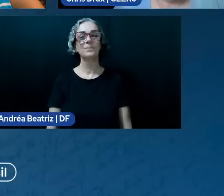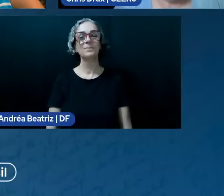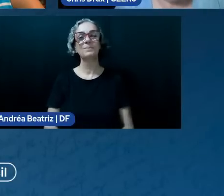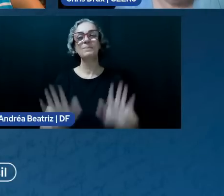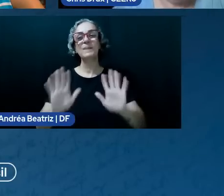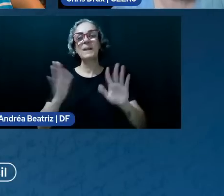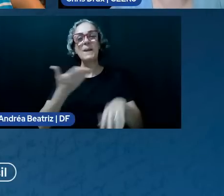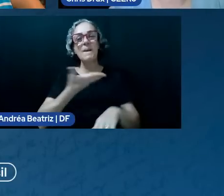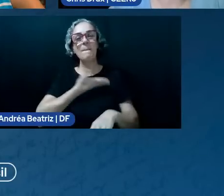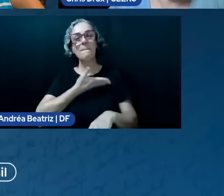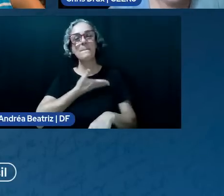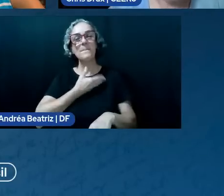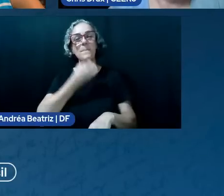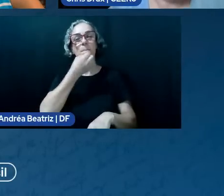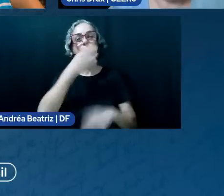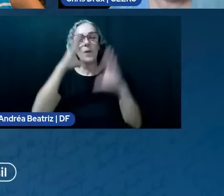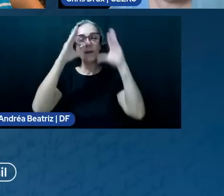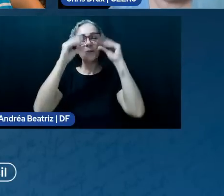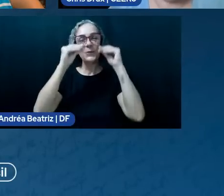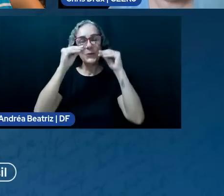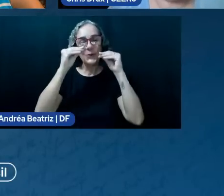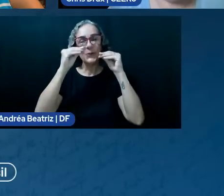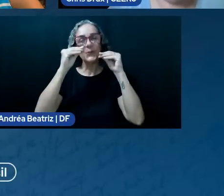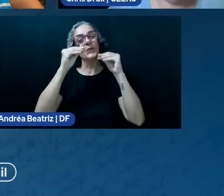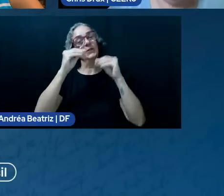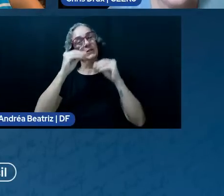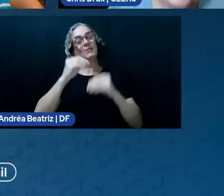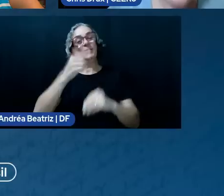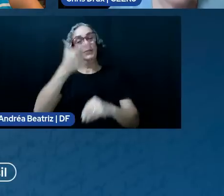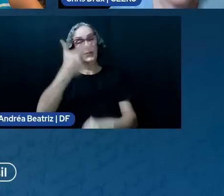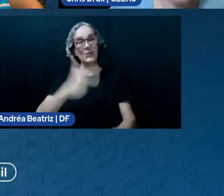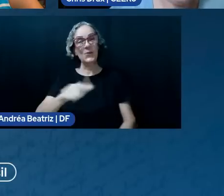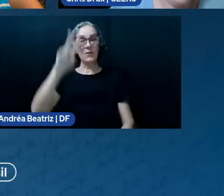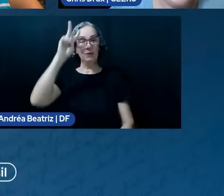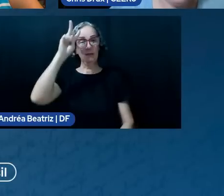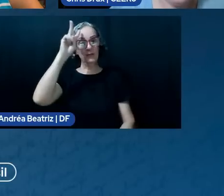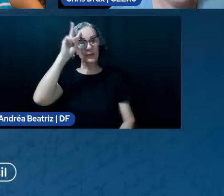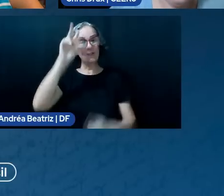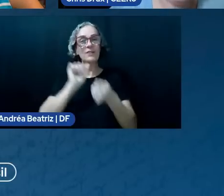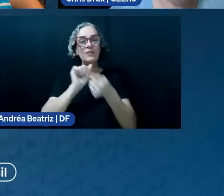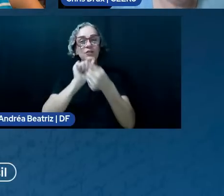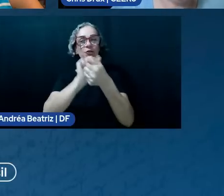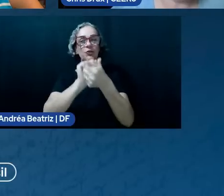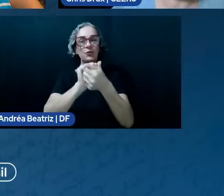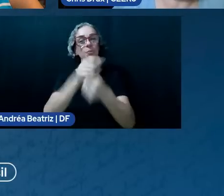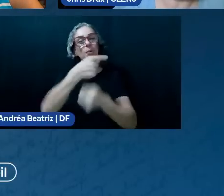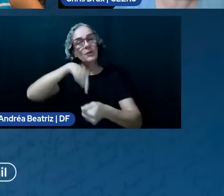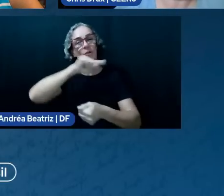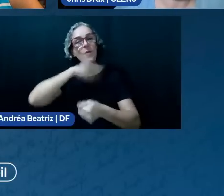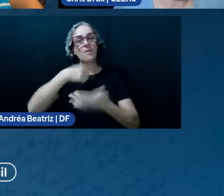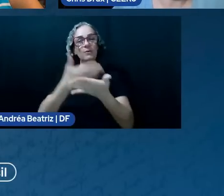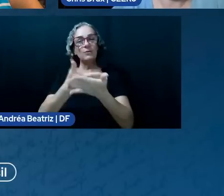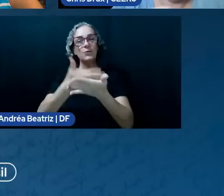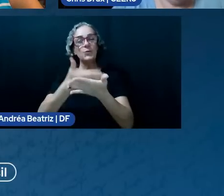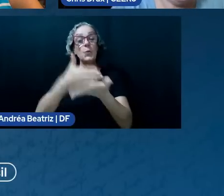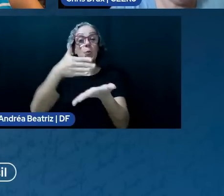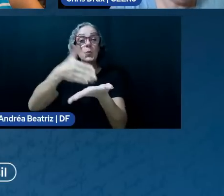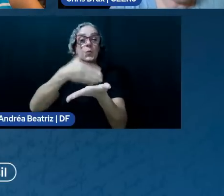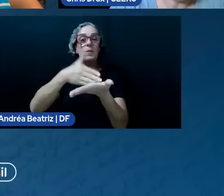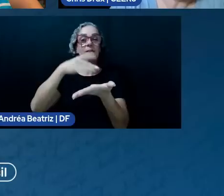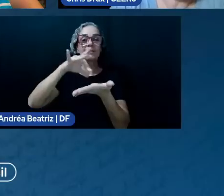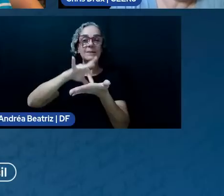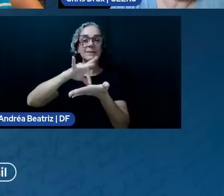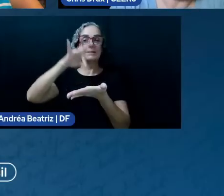Amigos, boa noite a todos. Mais uma segunda-feira juntos para estudarmos o Livro dos Espíritos. E